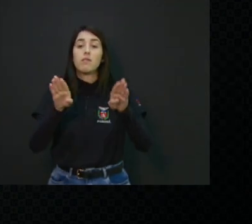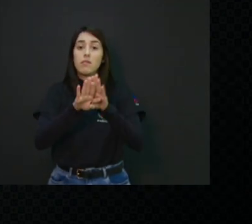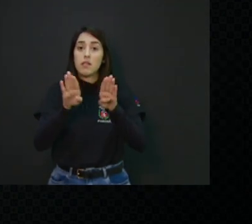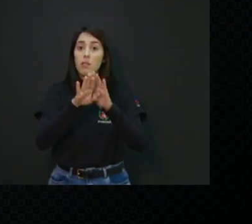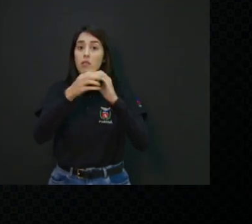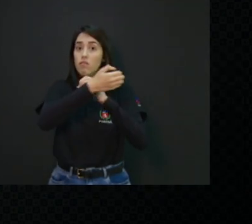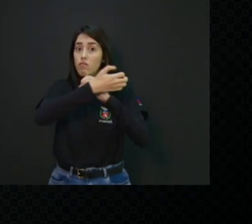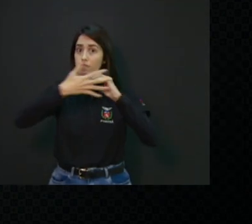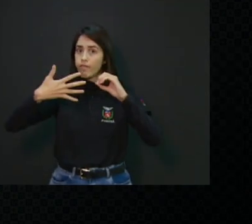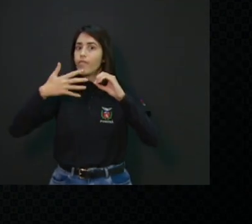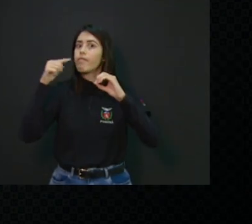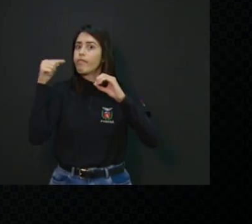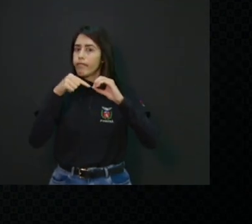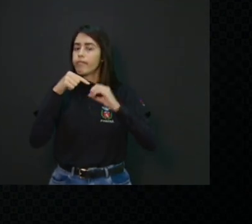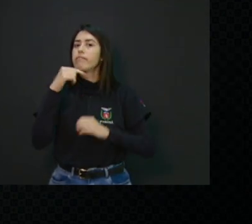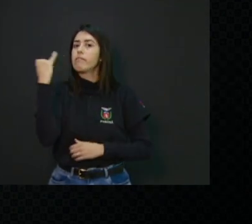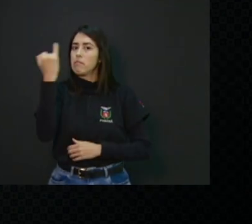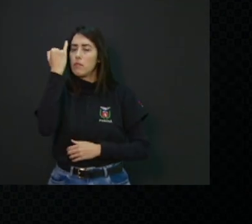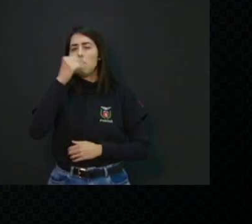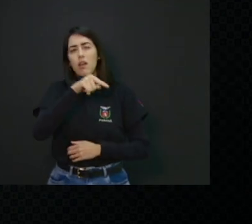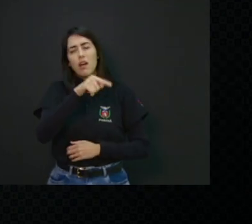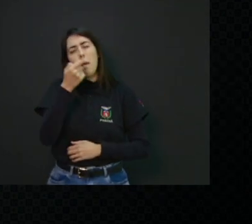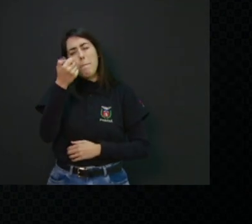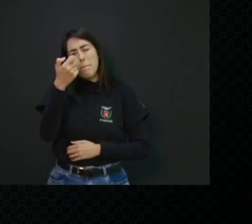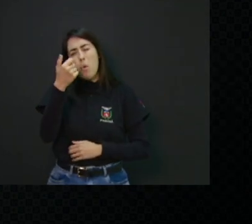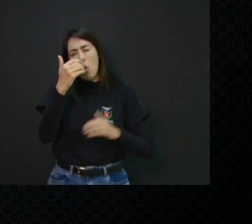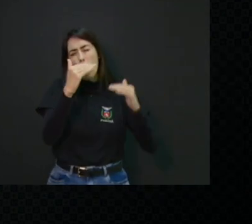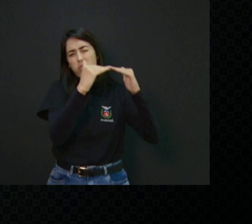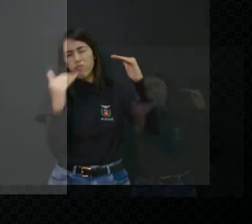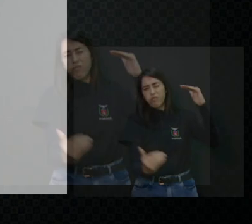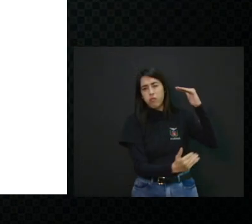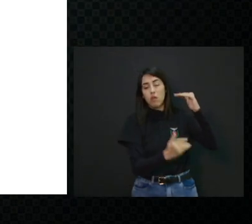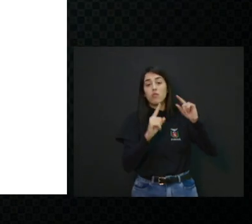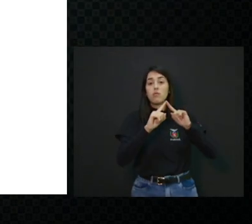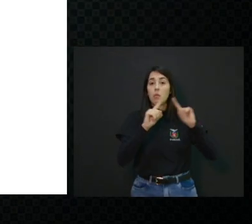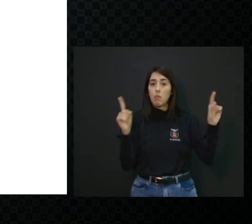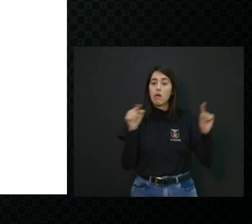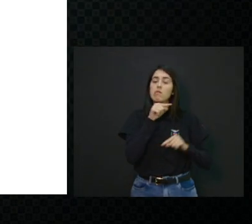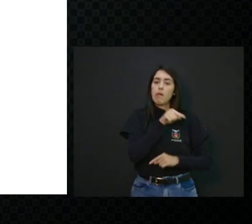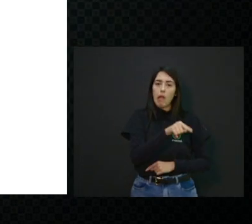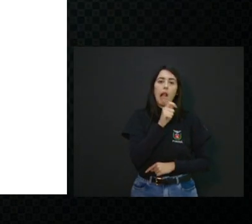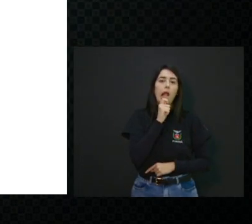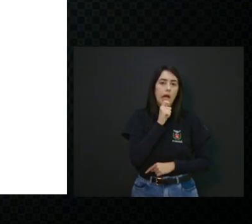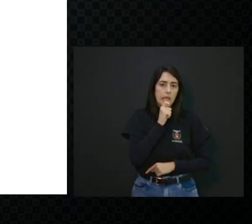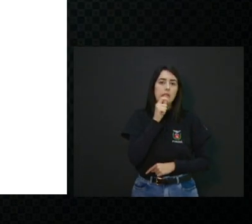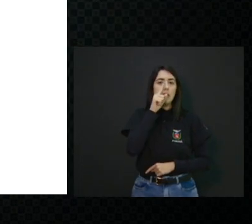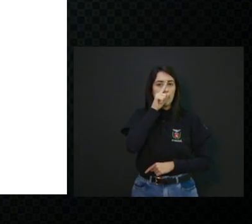menos importante, embora ela esteja lá embaixo, né, ela ainda é a grande vilã,